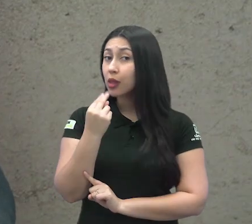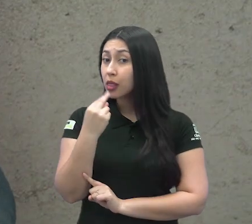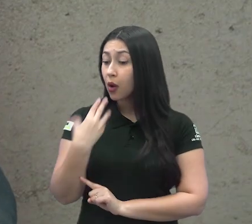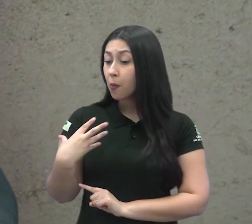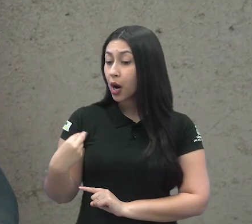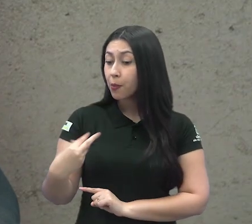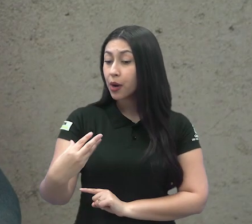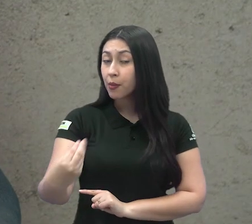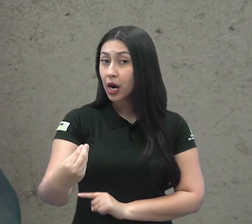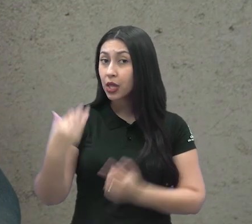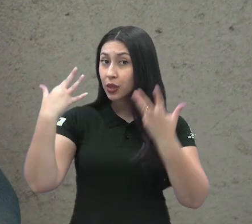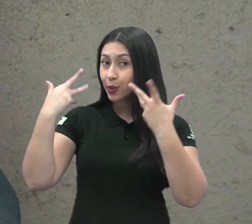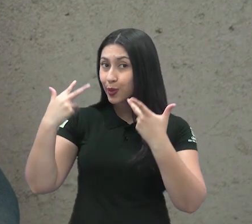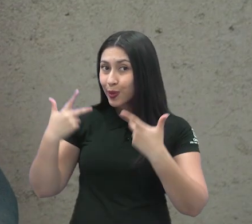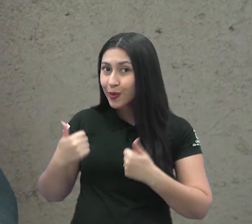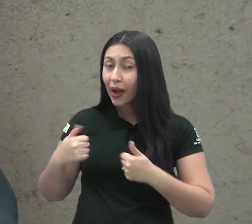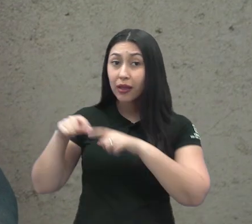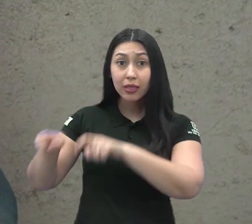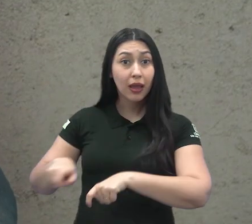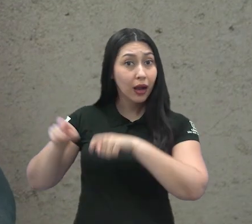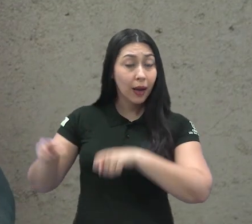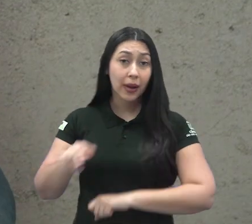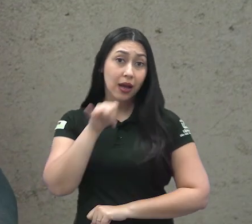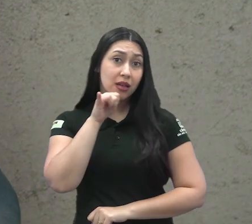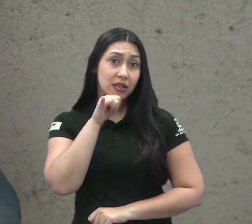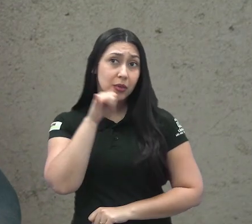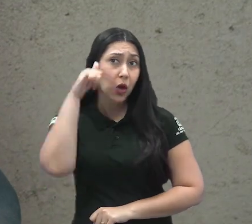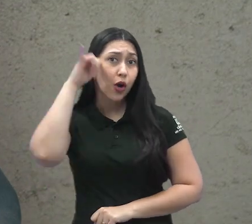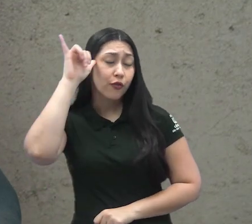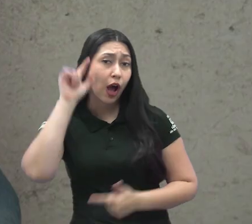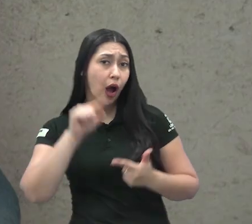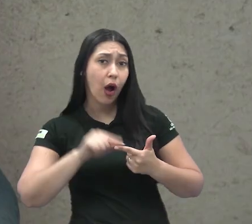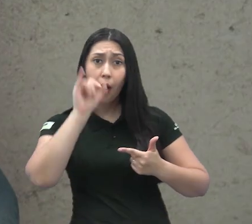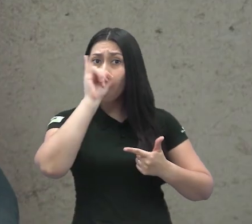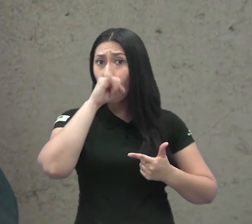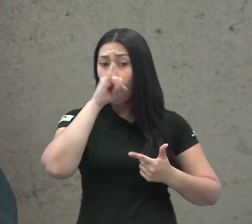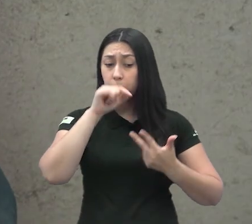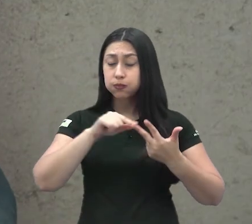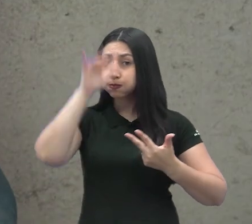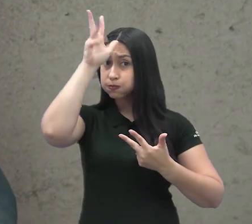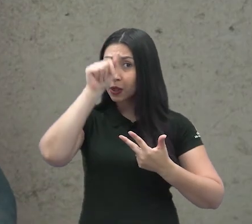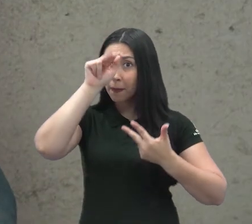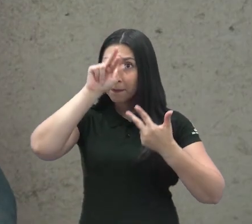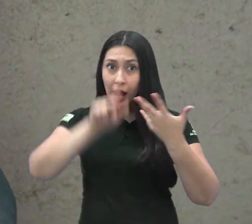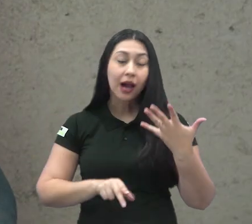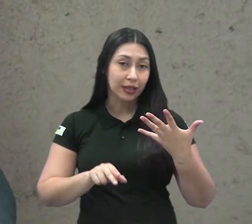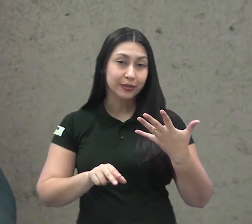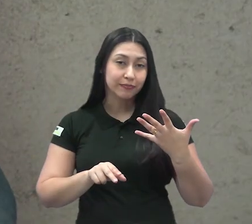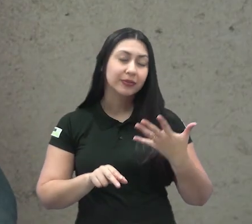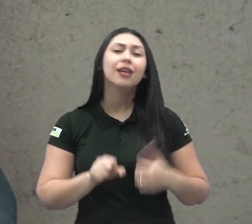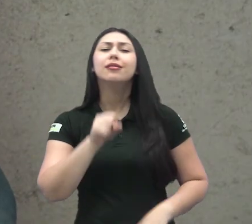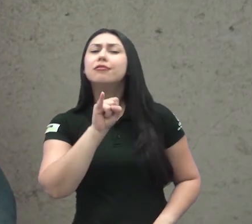reprodução e bem-estar dos animais de produção, como vacas, porcos, galinhas e tantos outros, viu, gente? Se